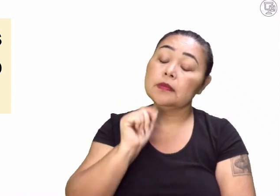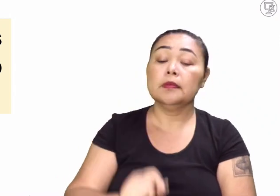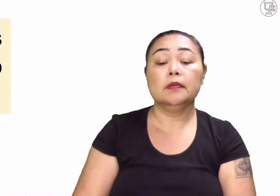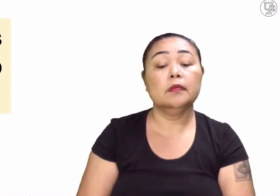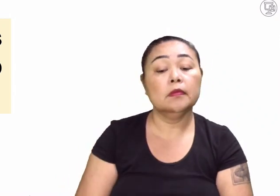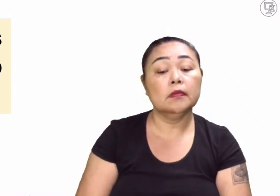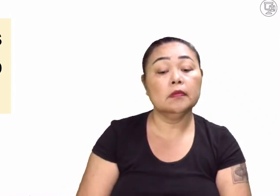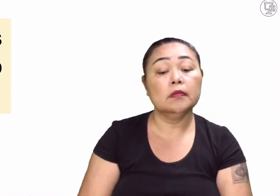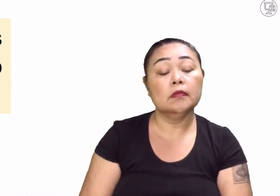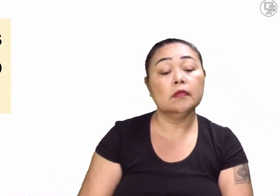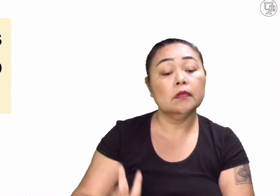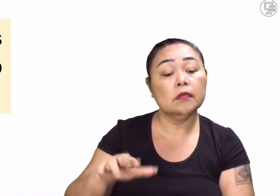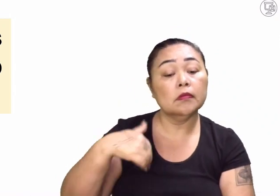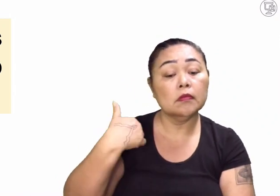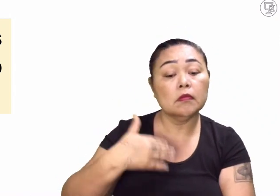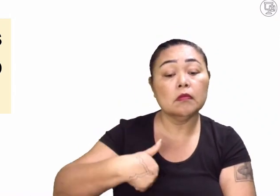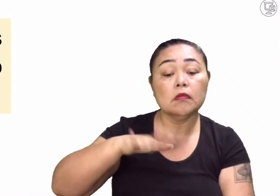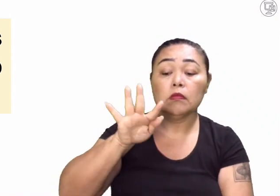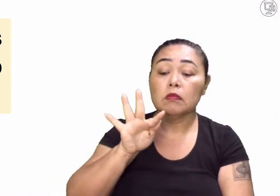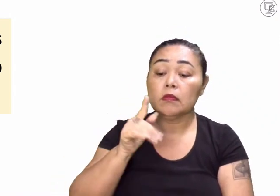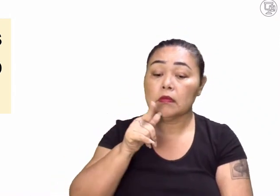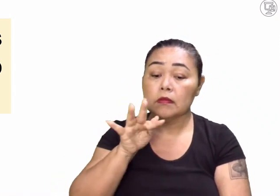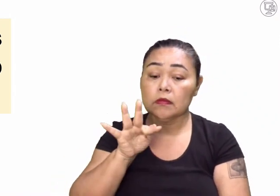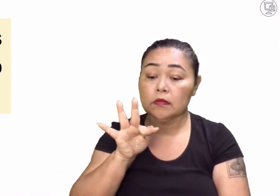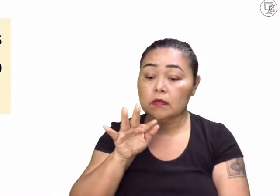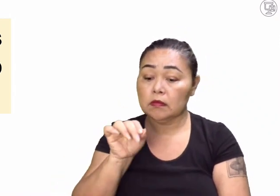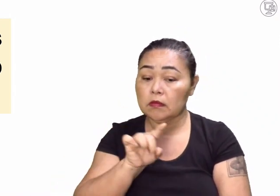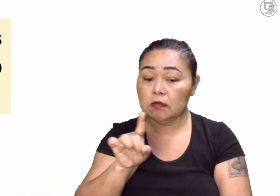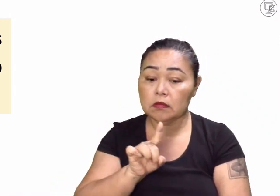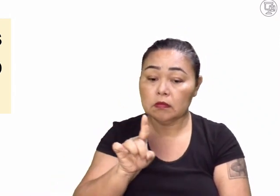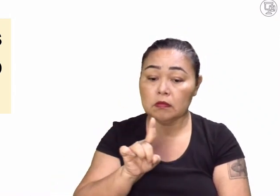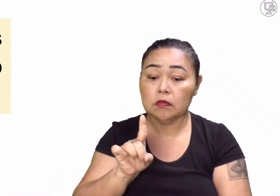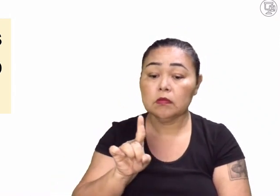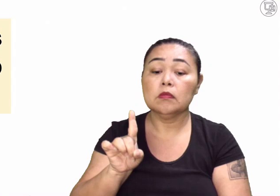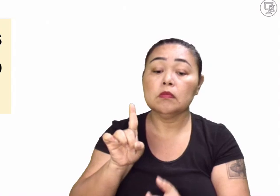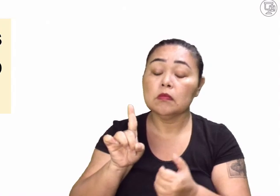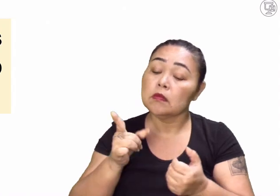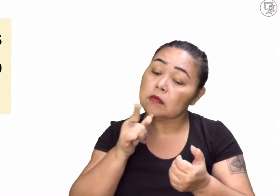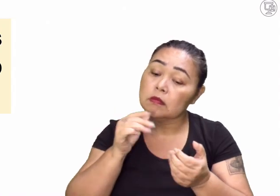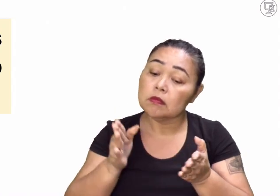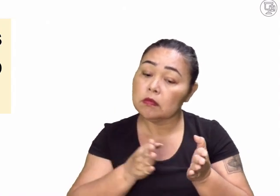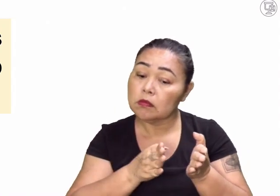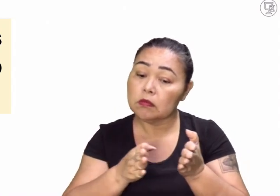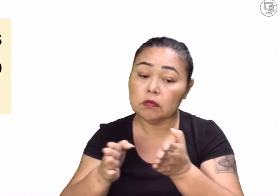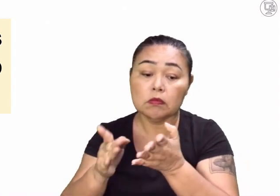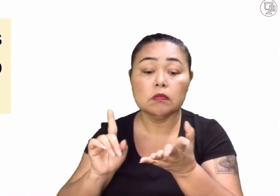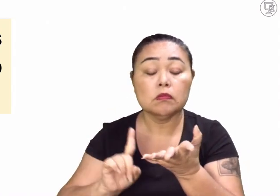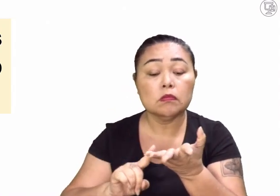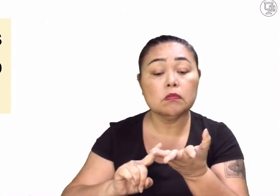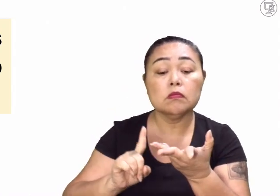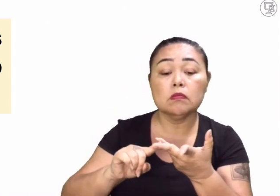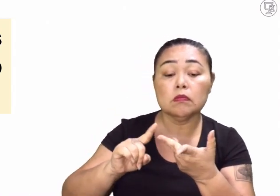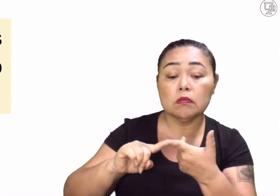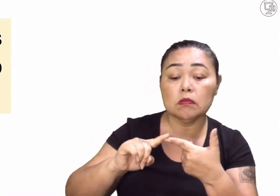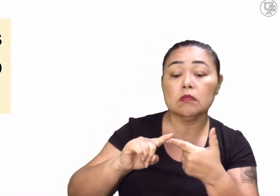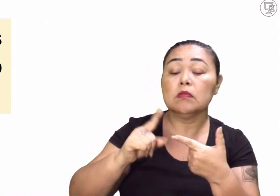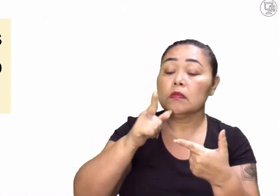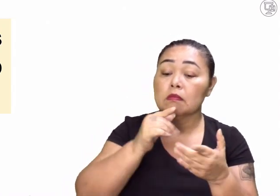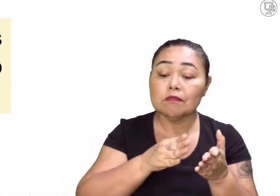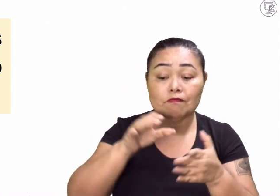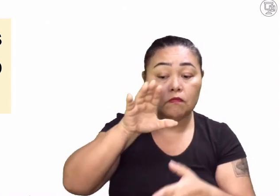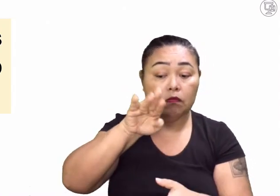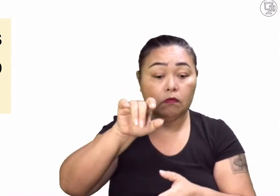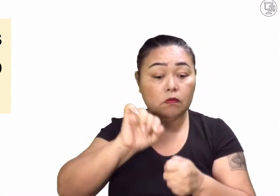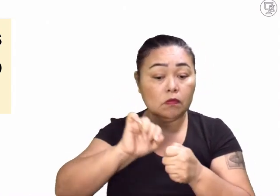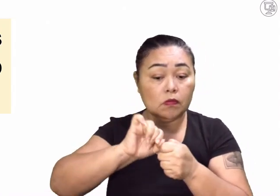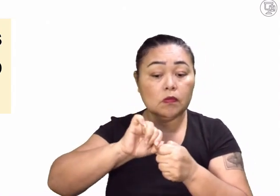Preponderância de foz dos rios do tipo estuário. As variações fluviais das bacias